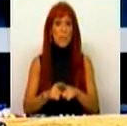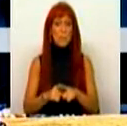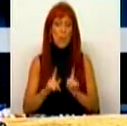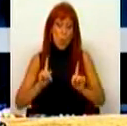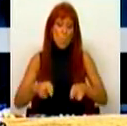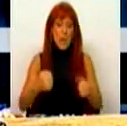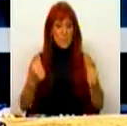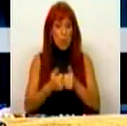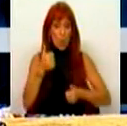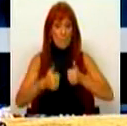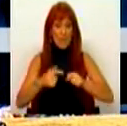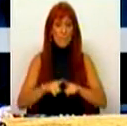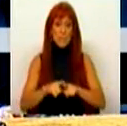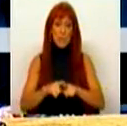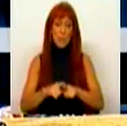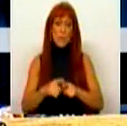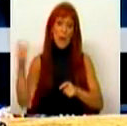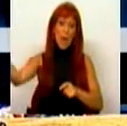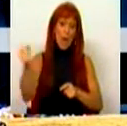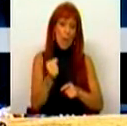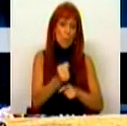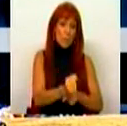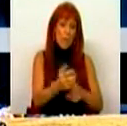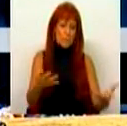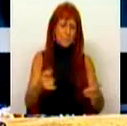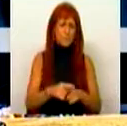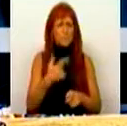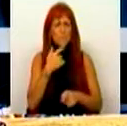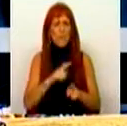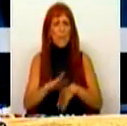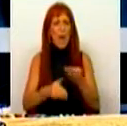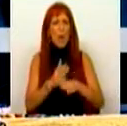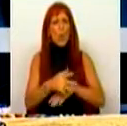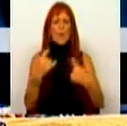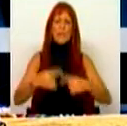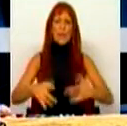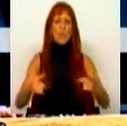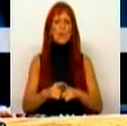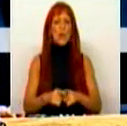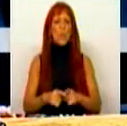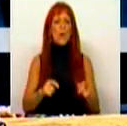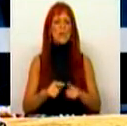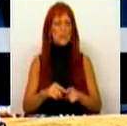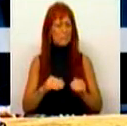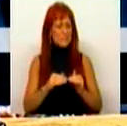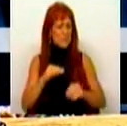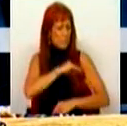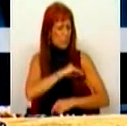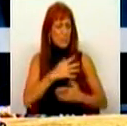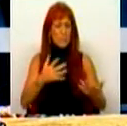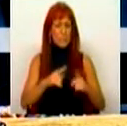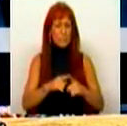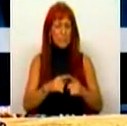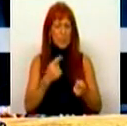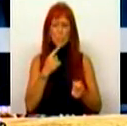têm de começar por ser competitivas a recrutar. Nós não podemos continuar a ter um desnível salarial